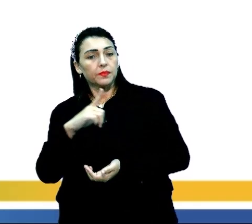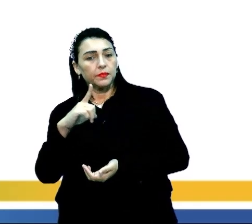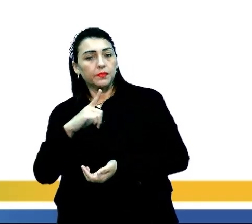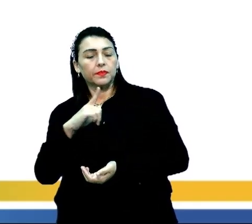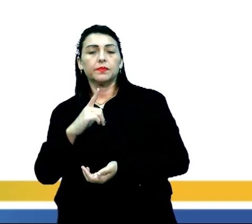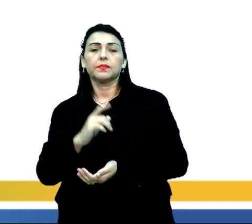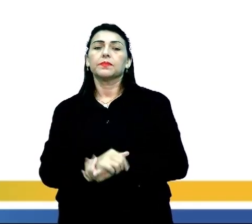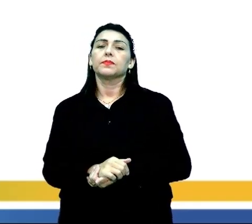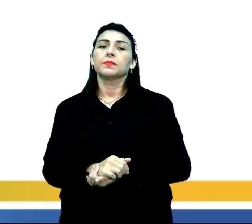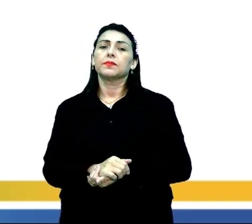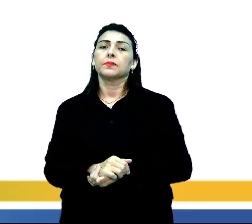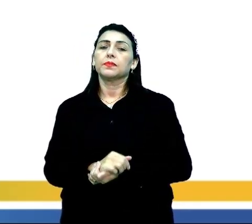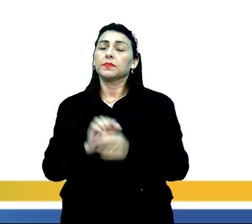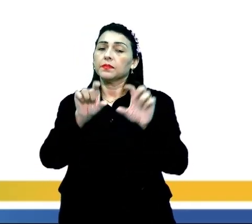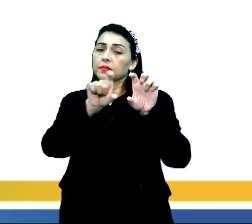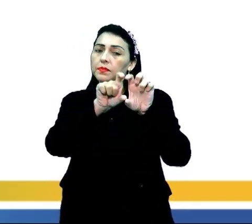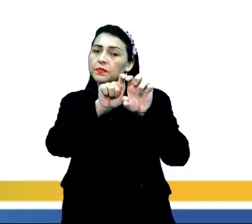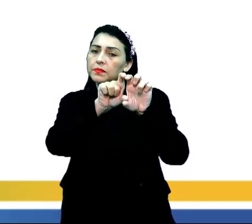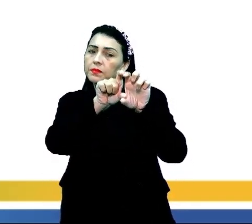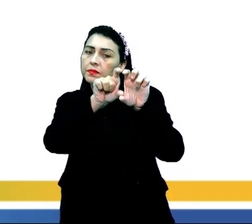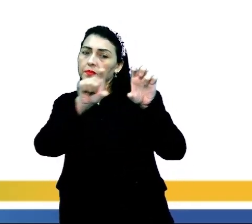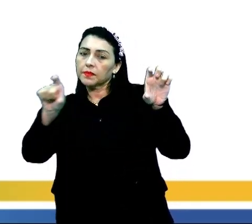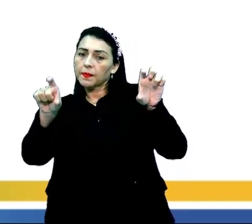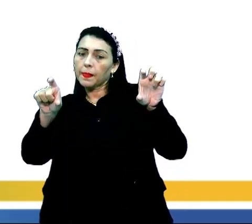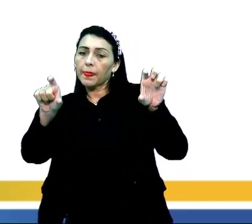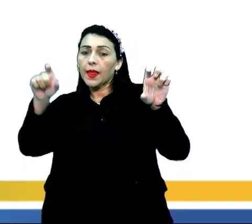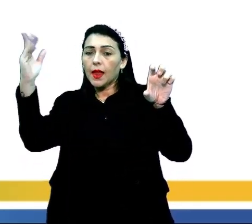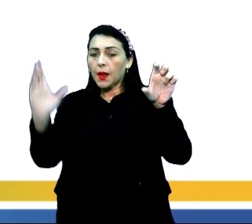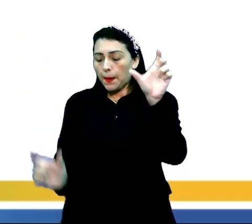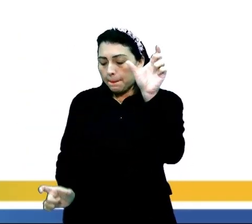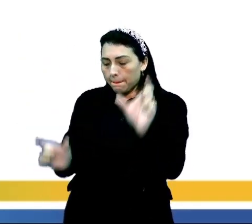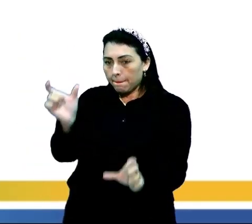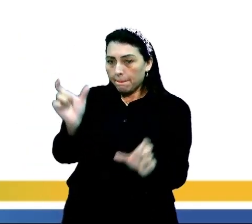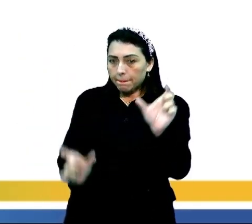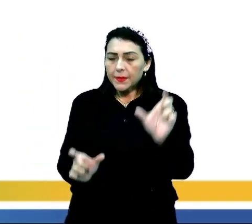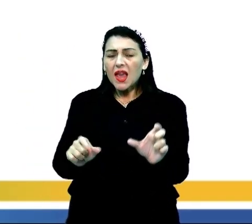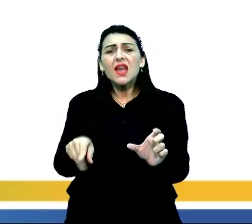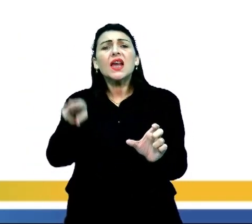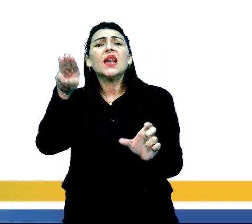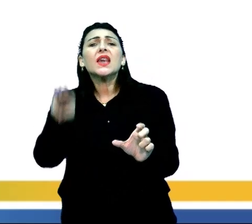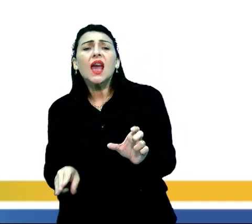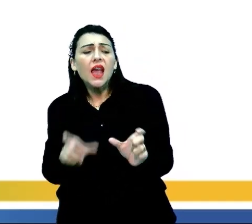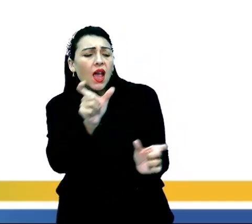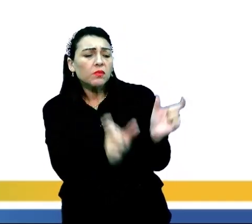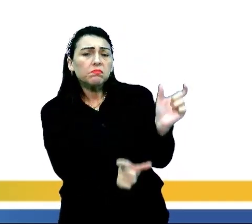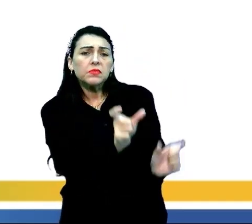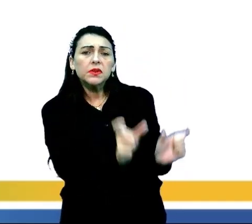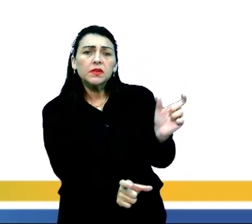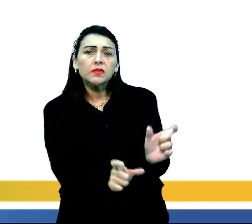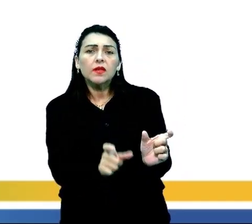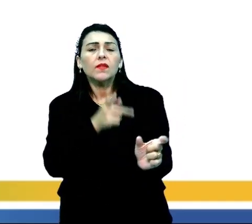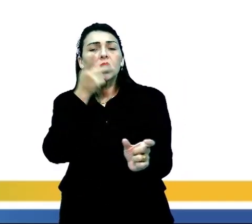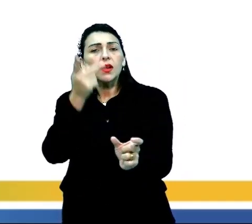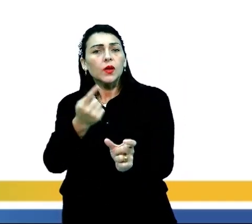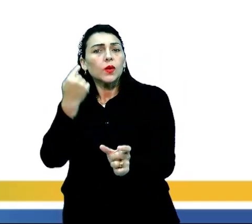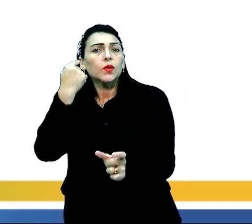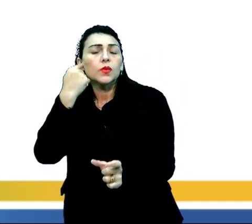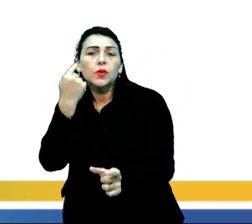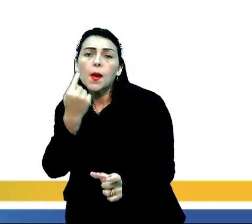ó, em negrito, nós temos aí, esses brasileiros, quem são esses brasileiros? Nós estamos